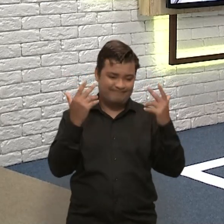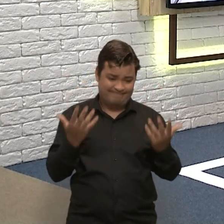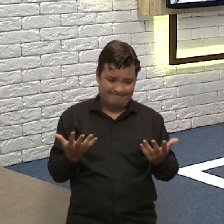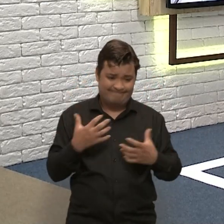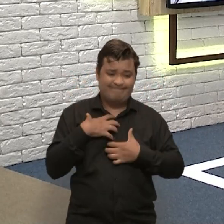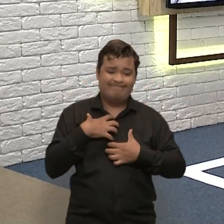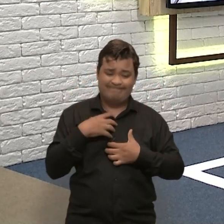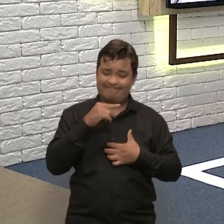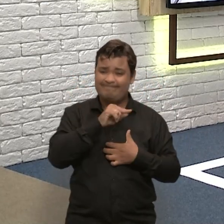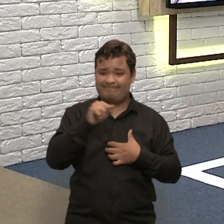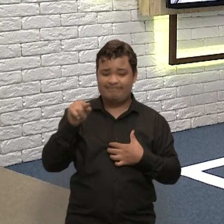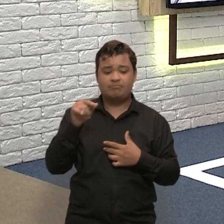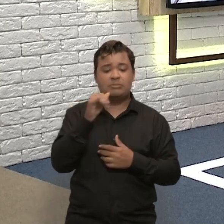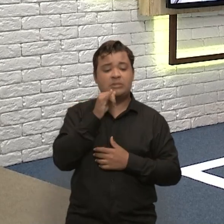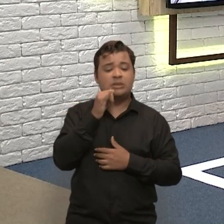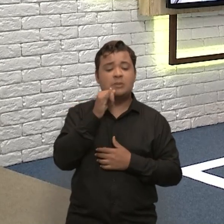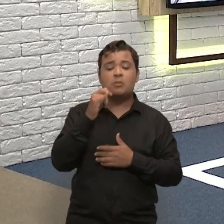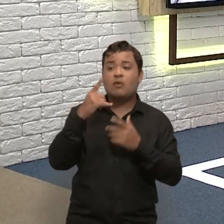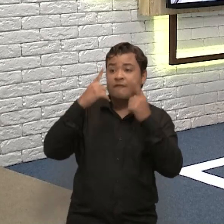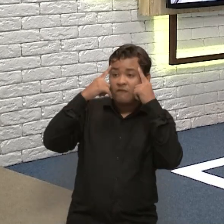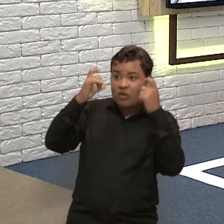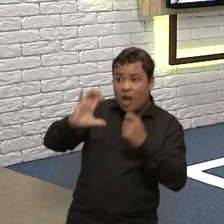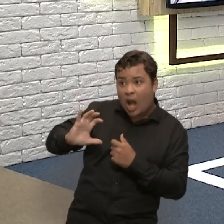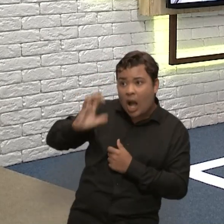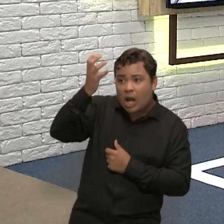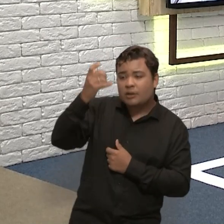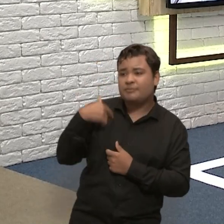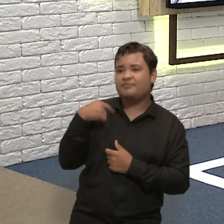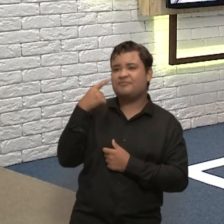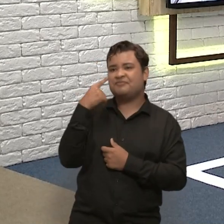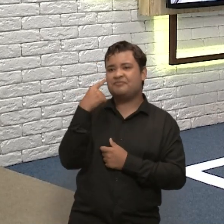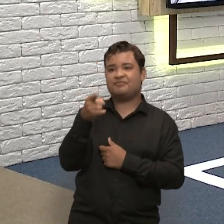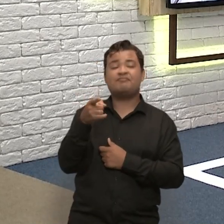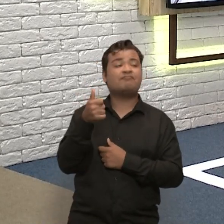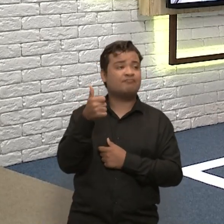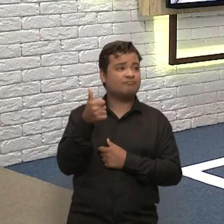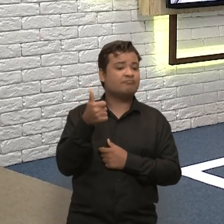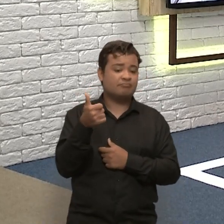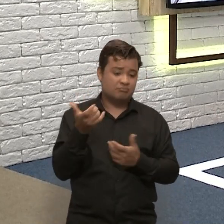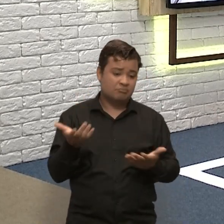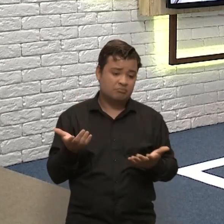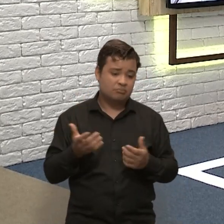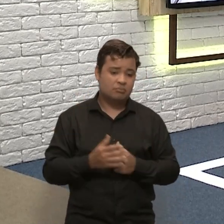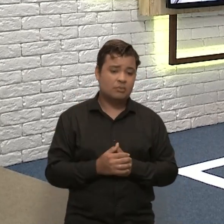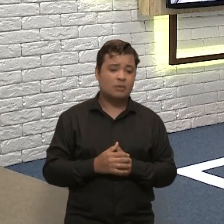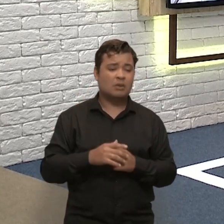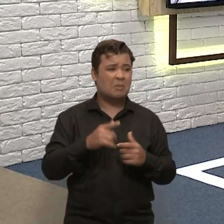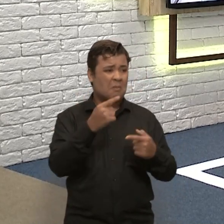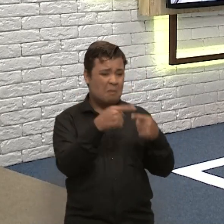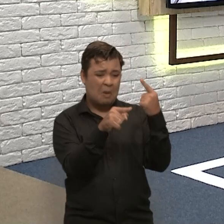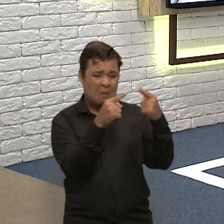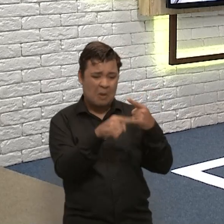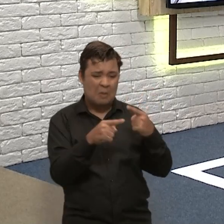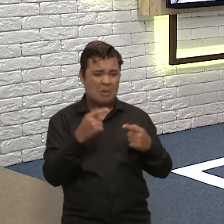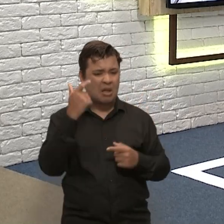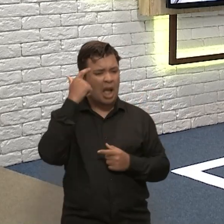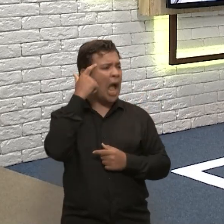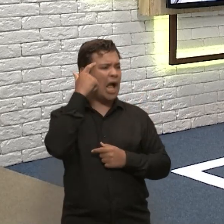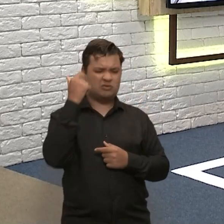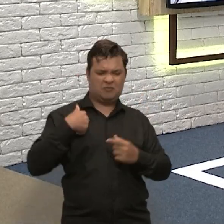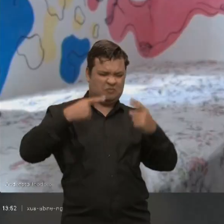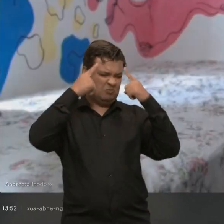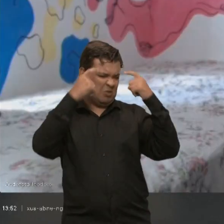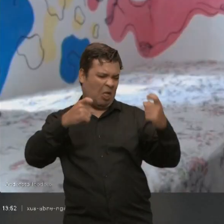natural, assim, se acontece alguma coisa, se eu tenho algum conflito, imediatamente a forma de resolução desse conflito é alguma